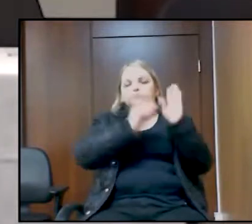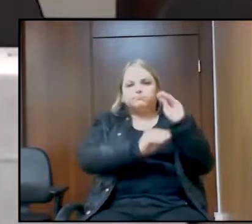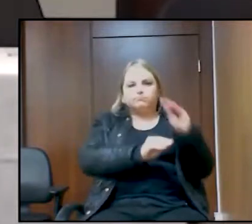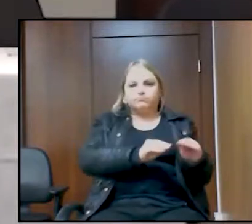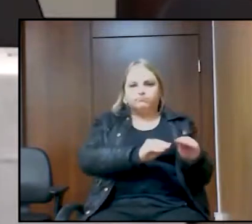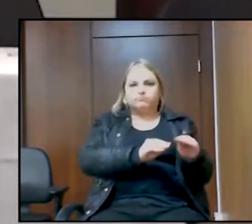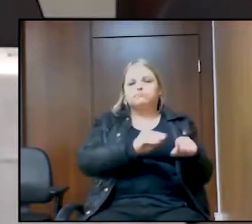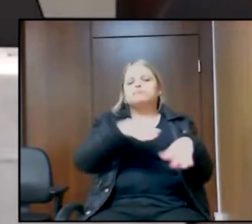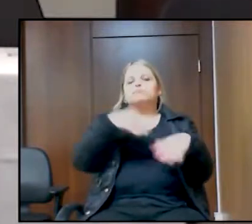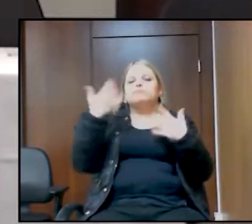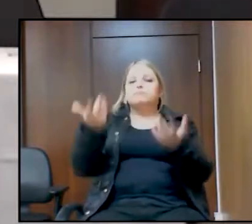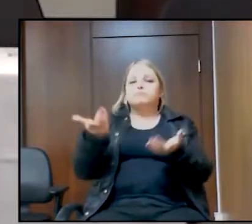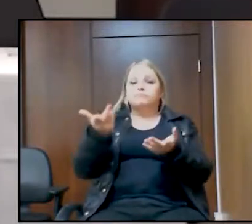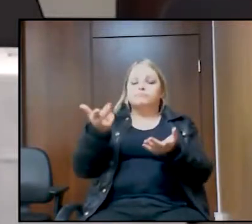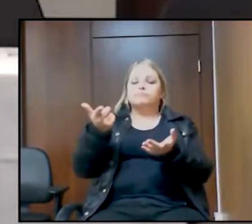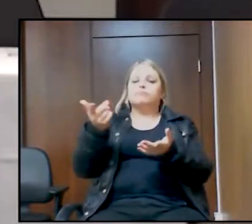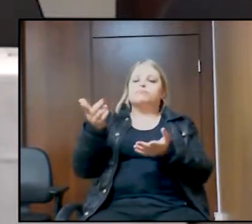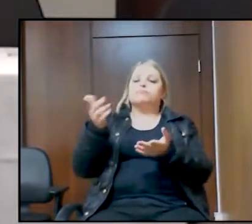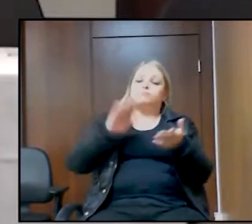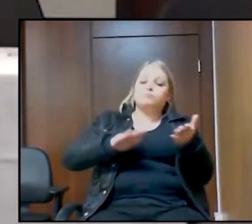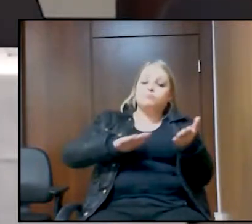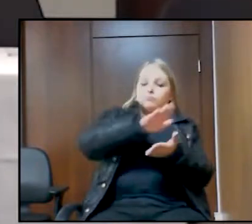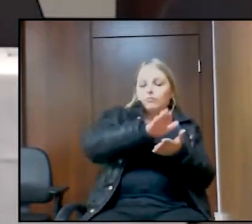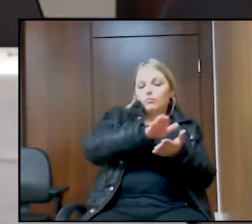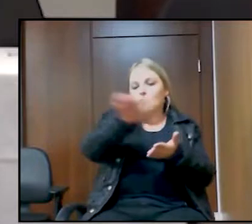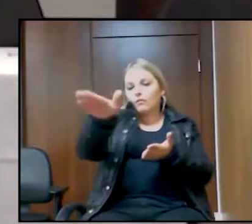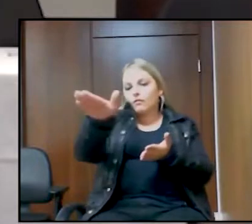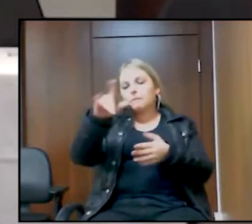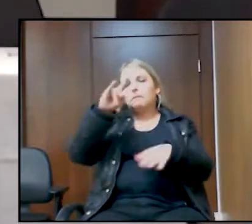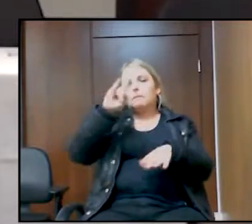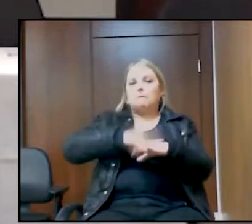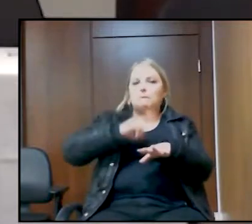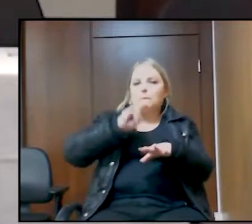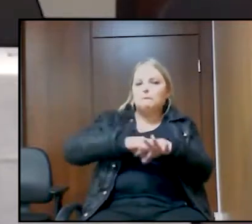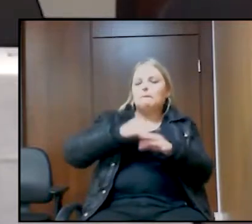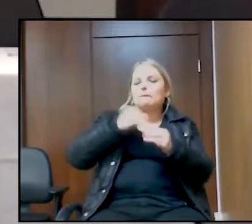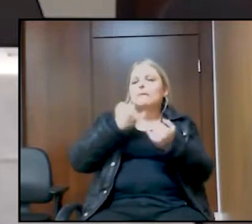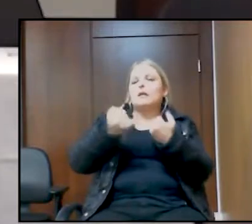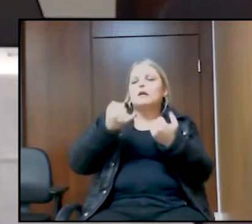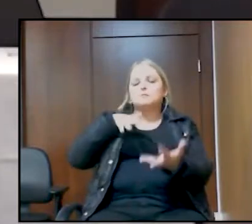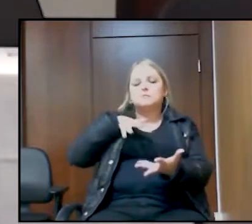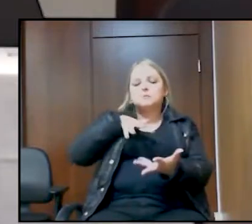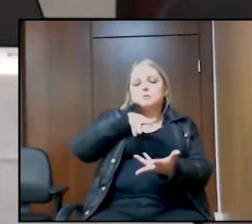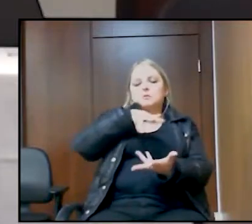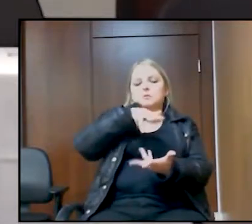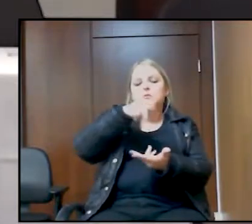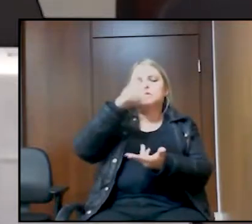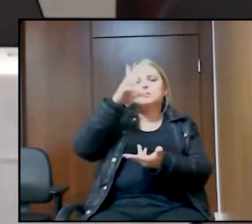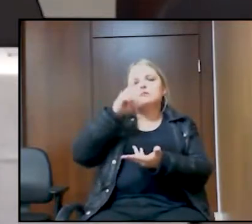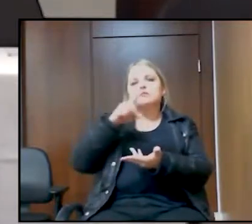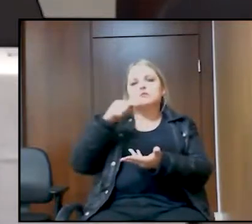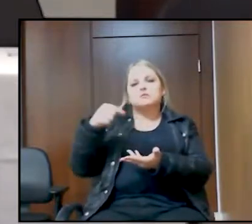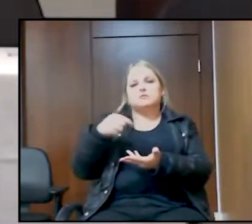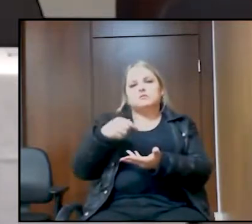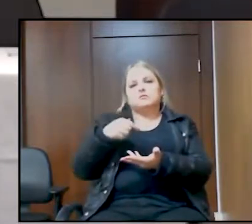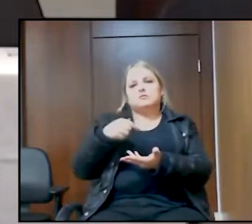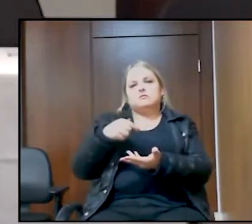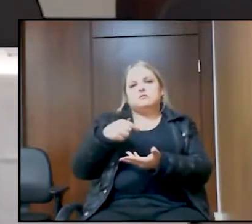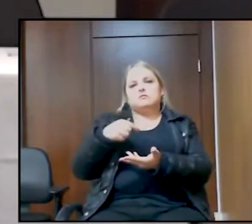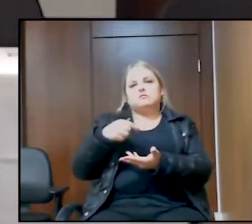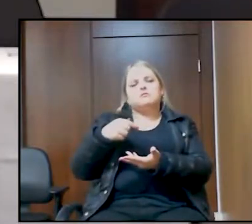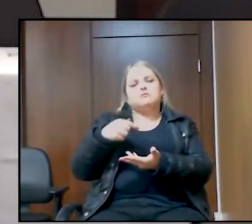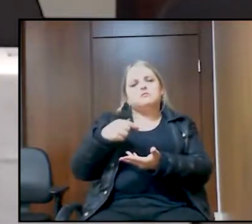de acessibilidade, rampa, banheiro e tal, eu fico num mundinho da deficiência, que é claro que